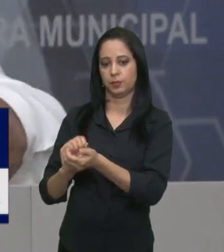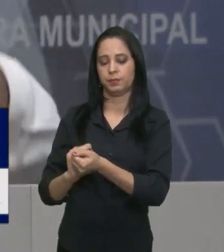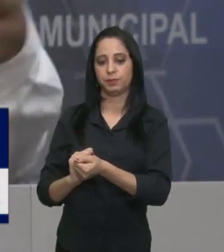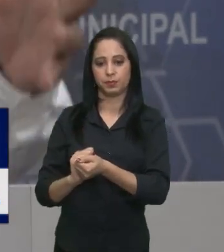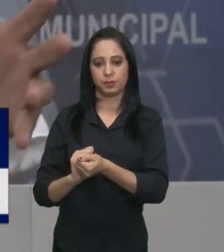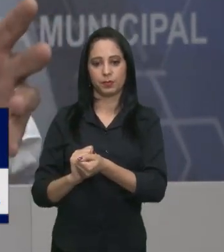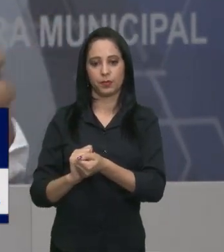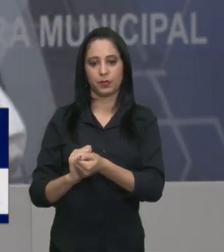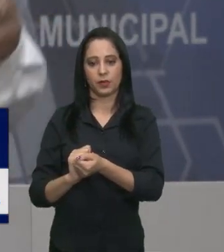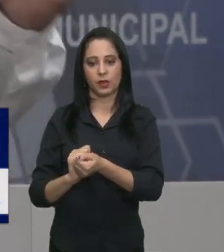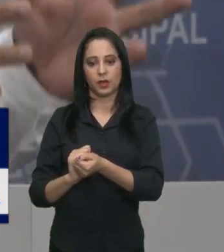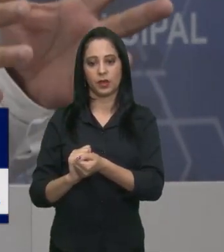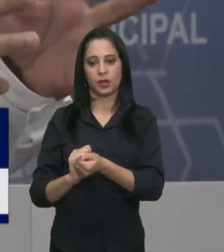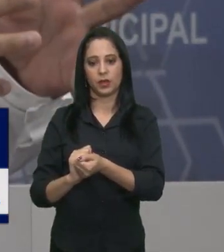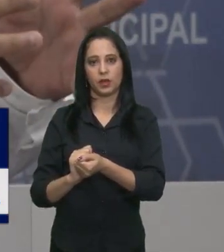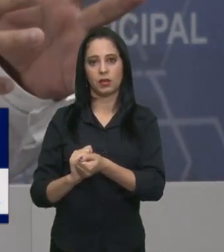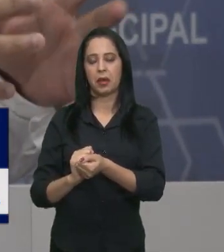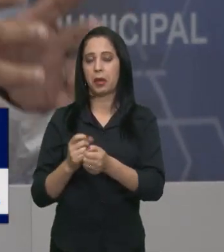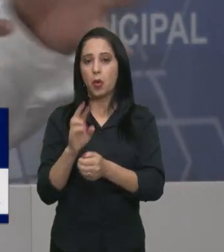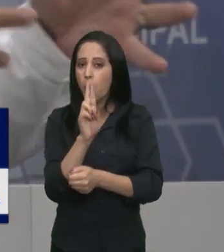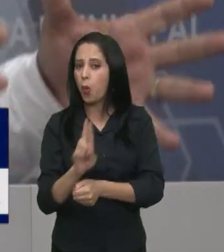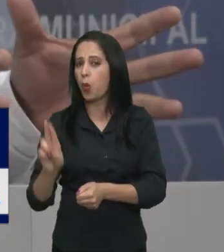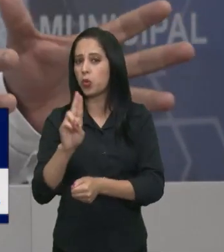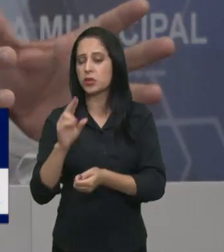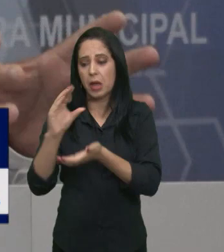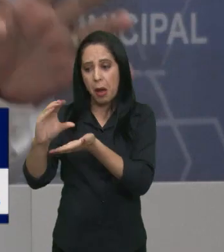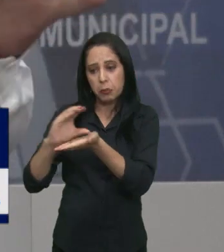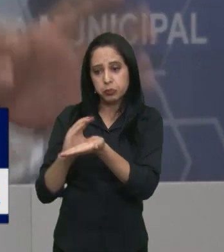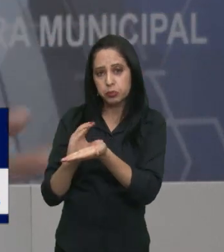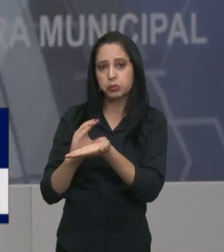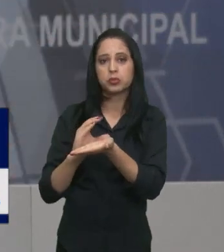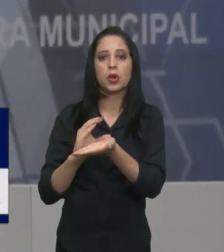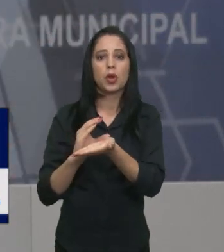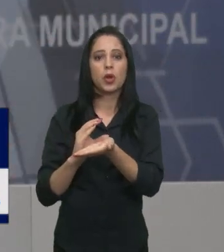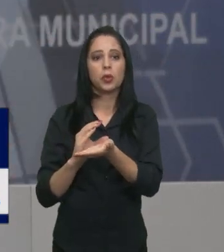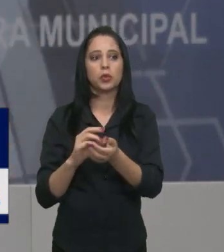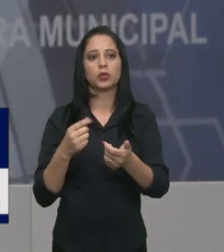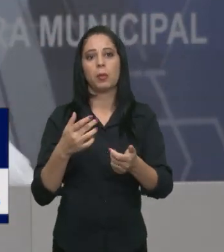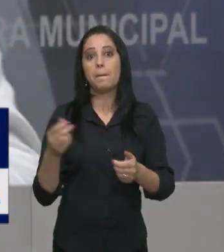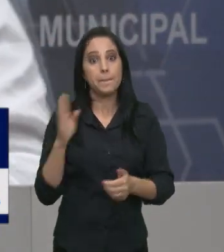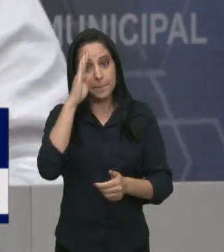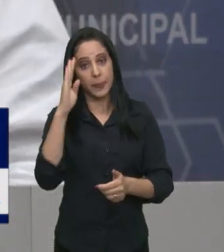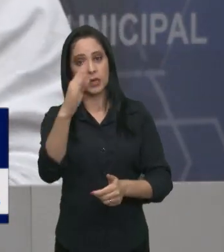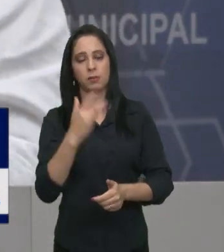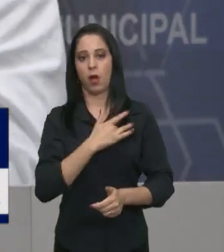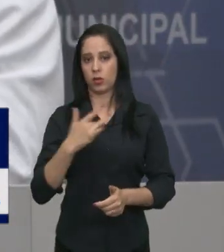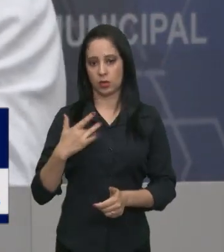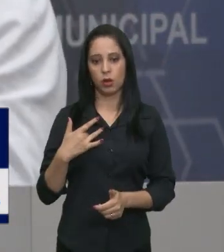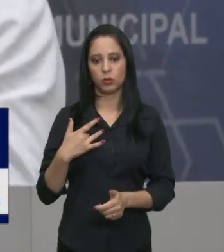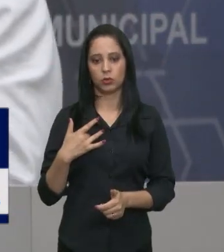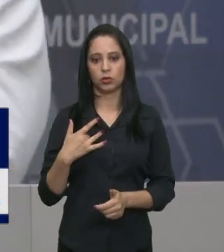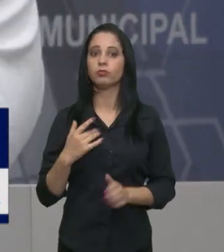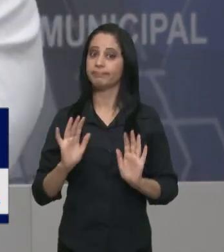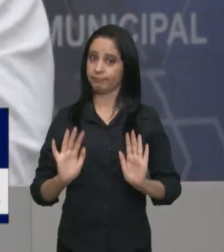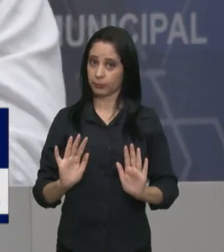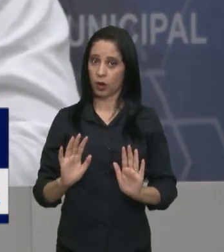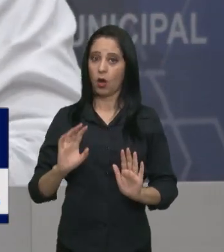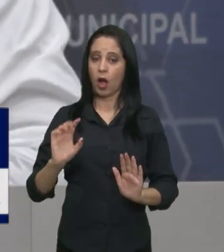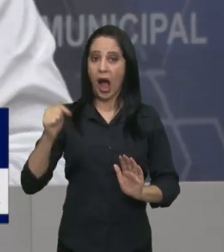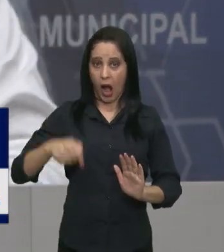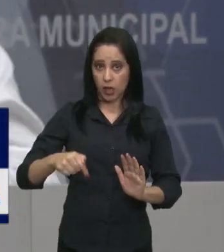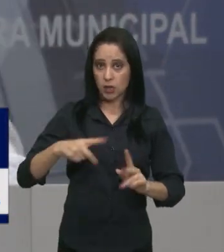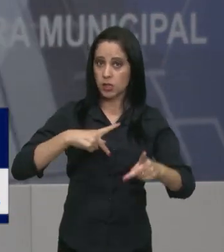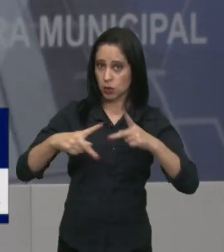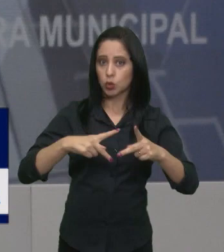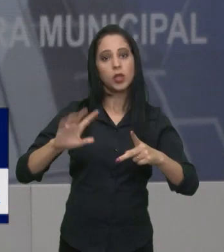para a aplicação em serviços, principalmente na questão da saúde. E foi o que foi feito aqui